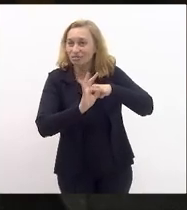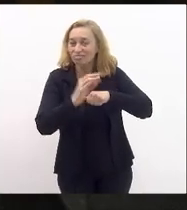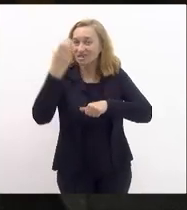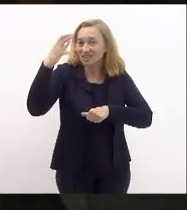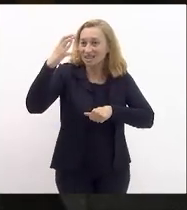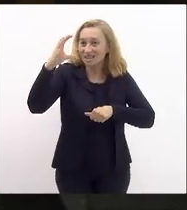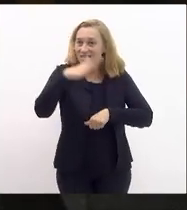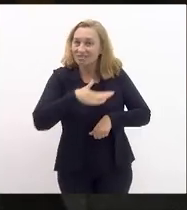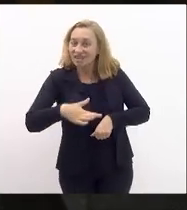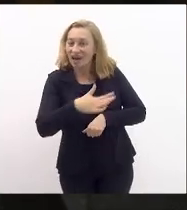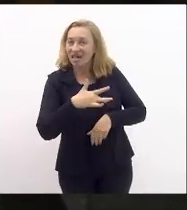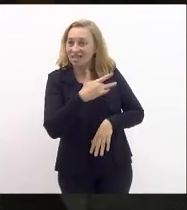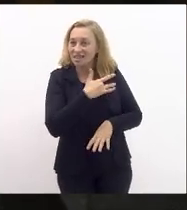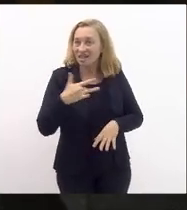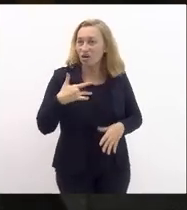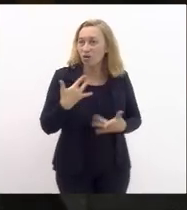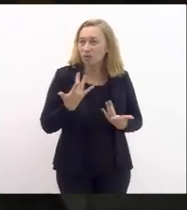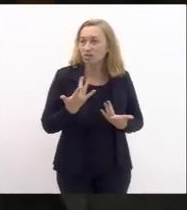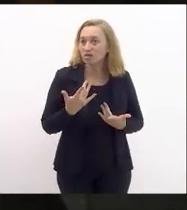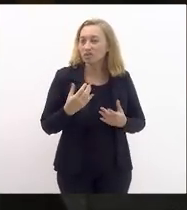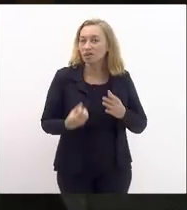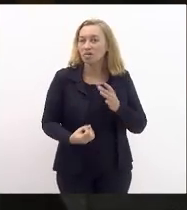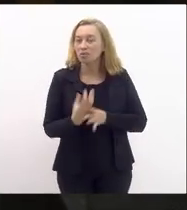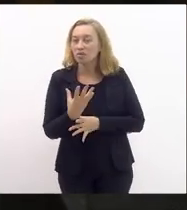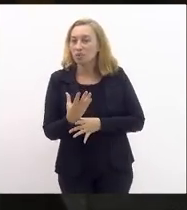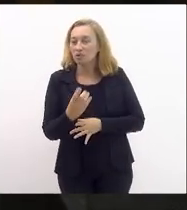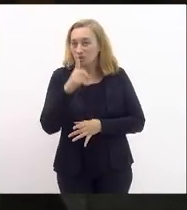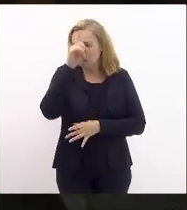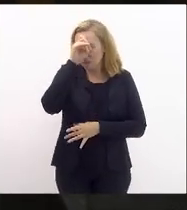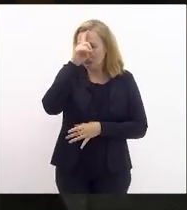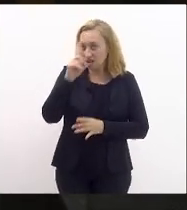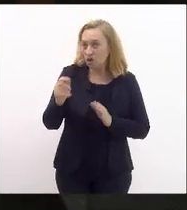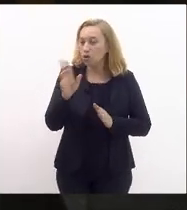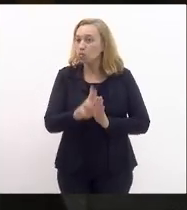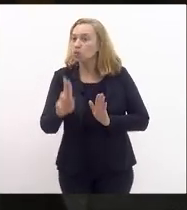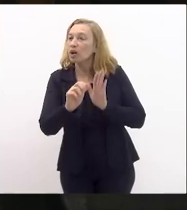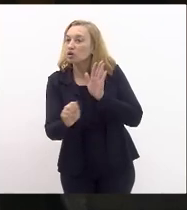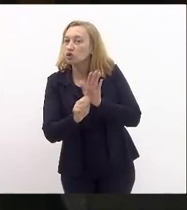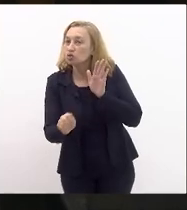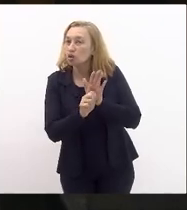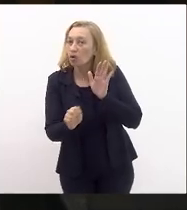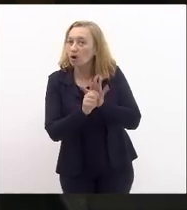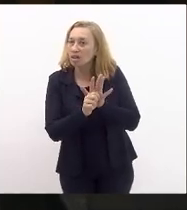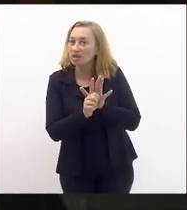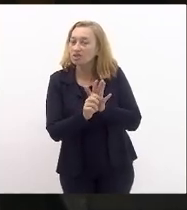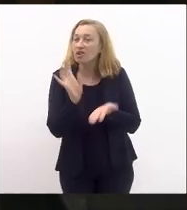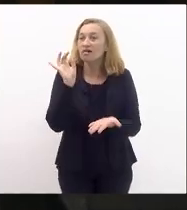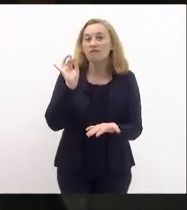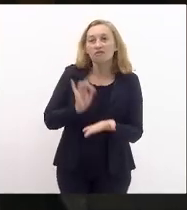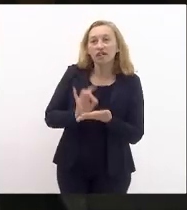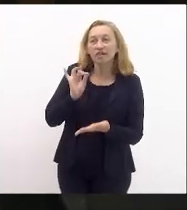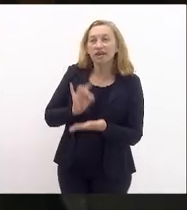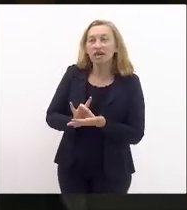técnico-científica da área de saúde, têm promovido internações de usuários de drogas com atuações que são verdadeiros